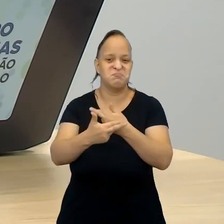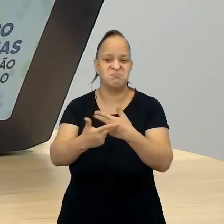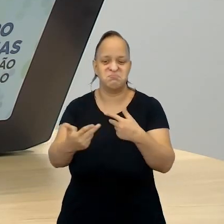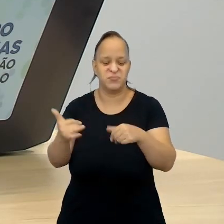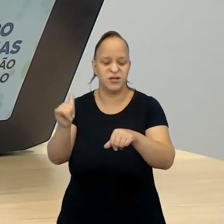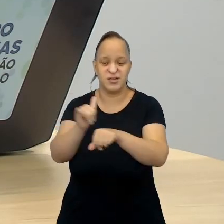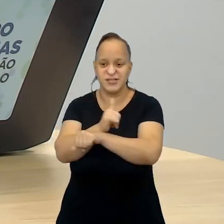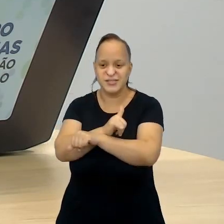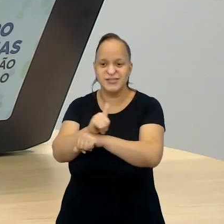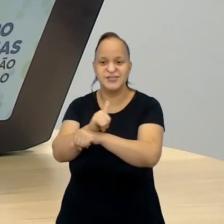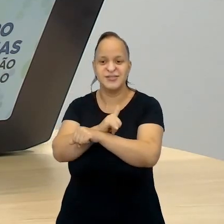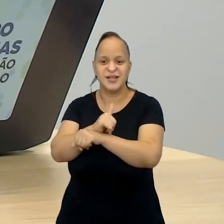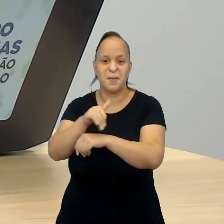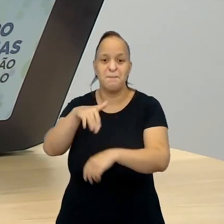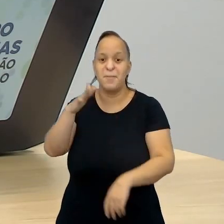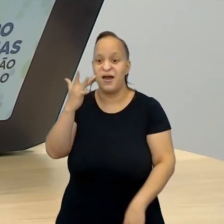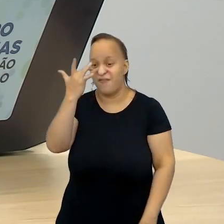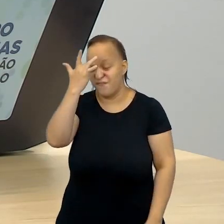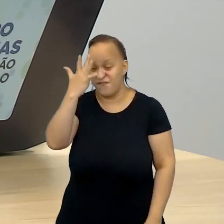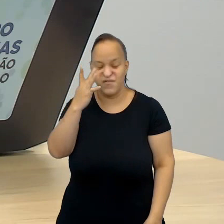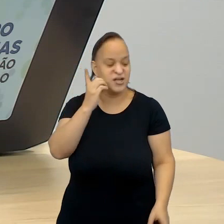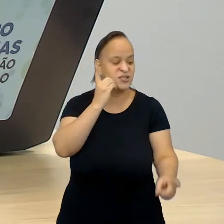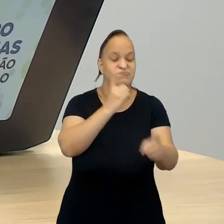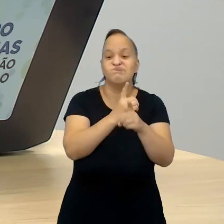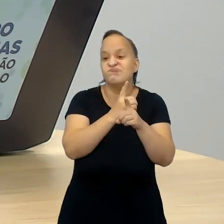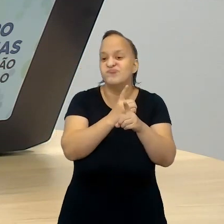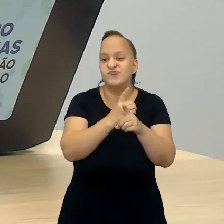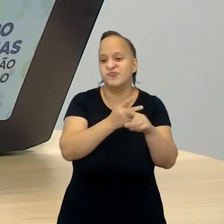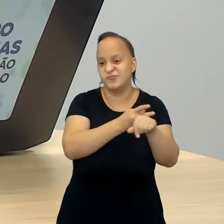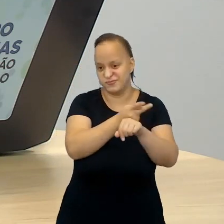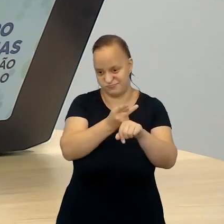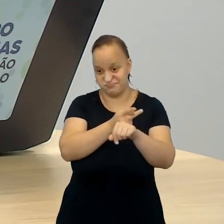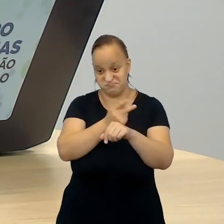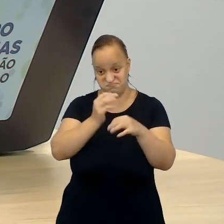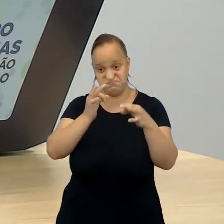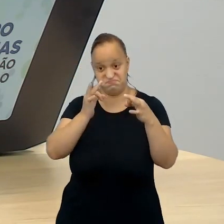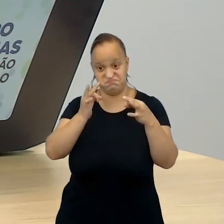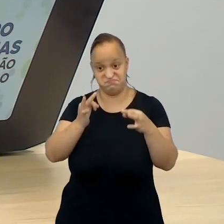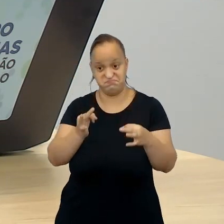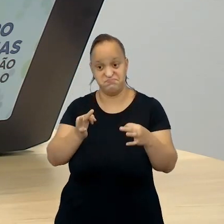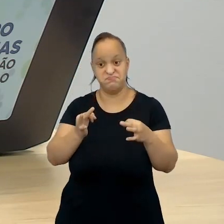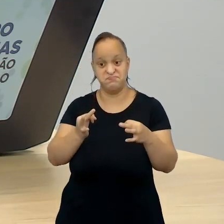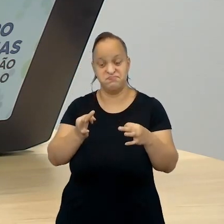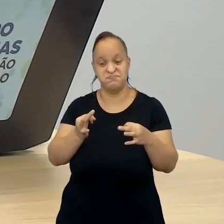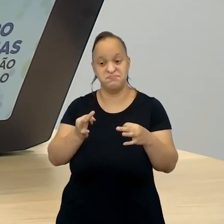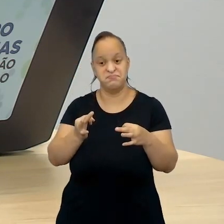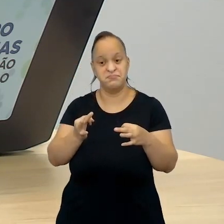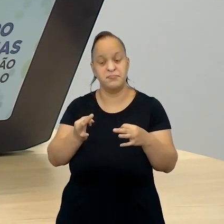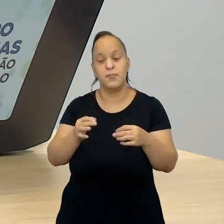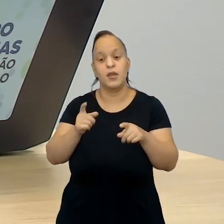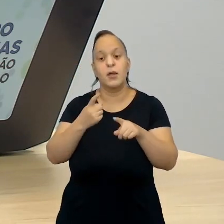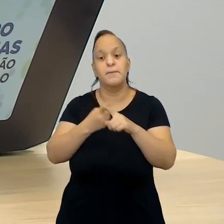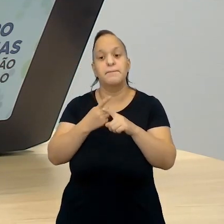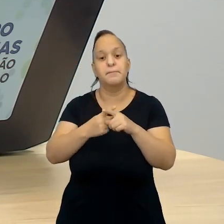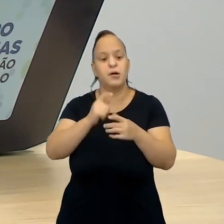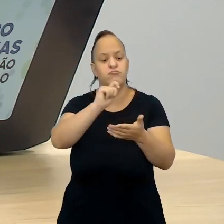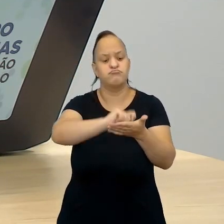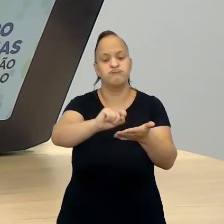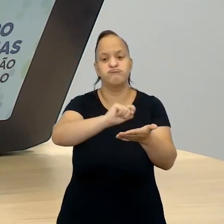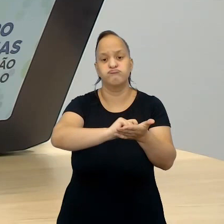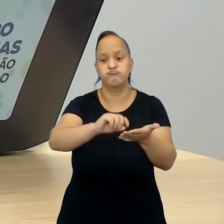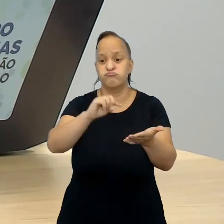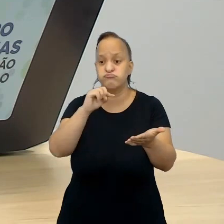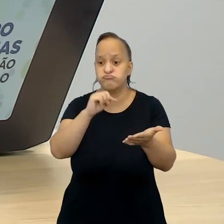facilitar o acompanhamento e a consulta desse material que você está produzindo. Afinal, o seu diário pode ser considerado um